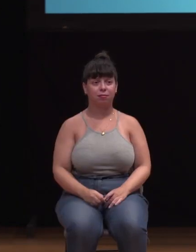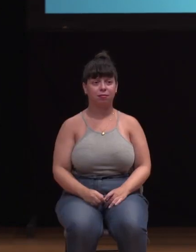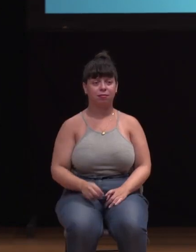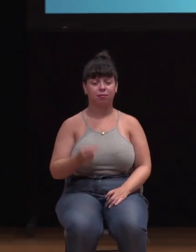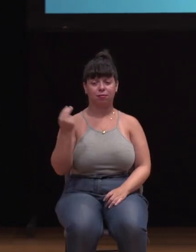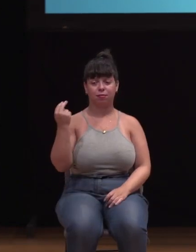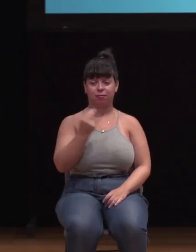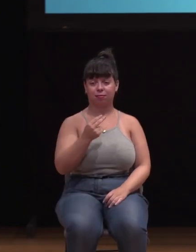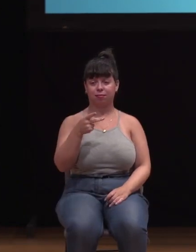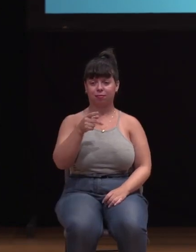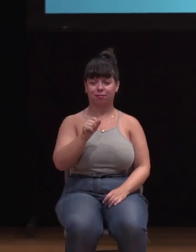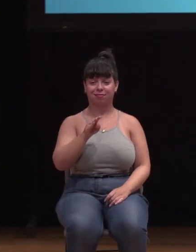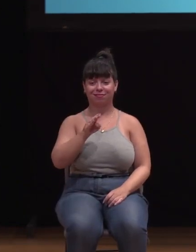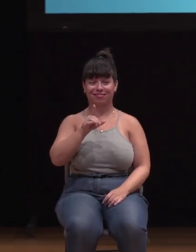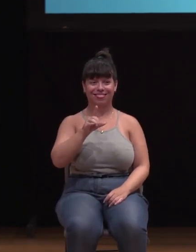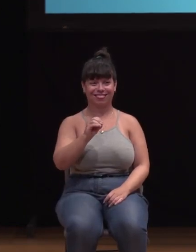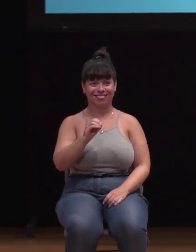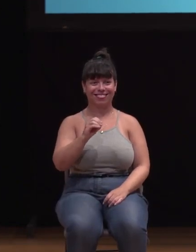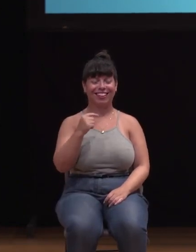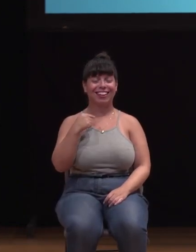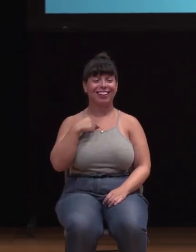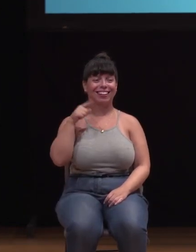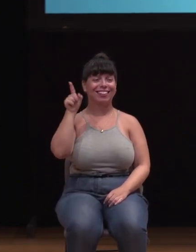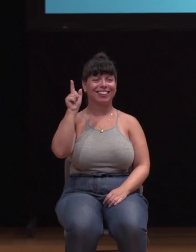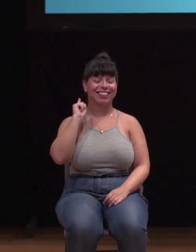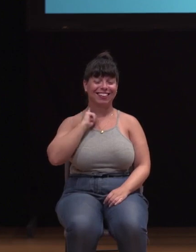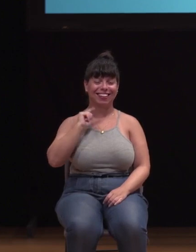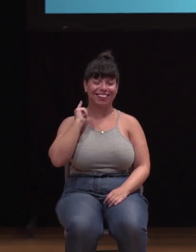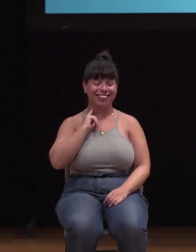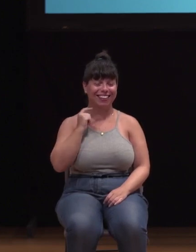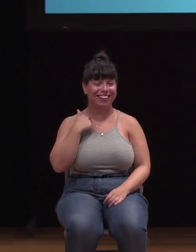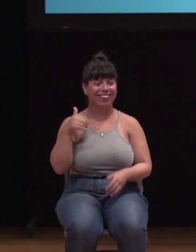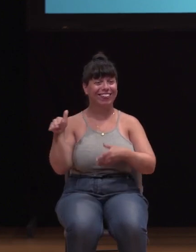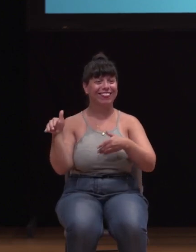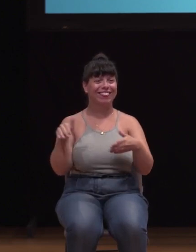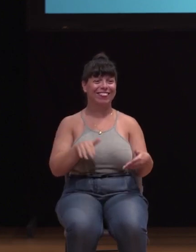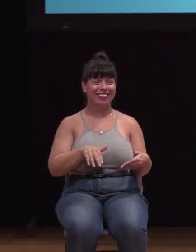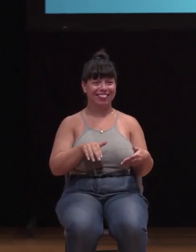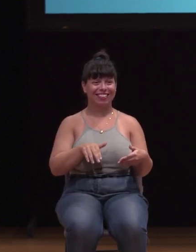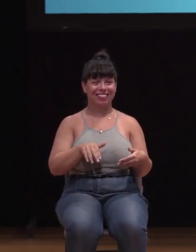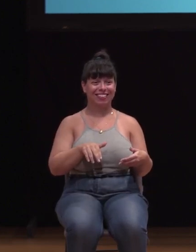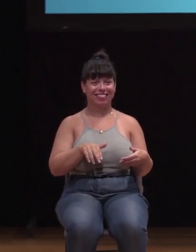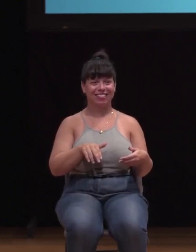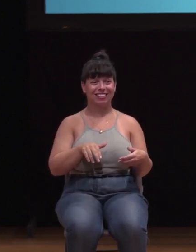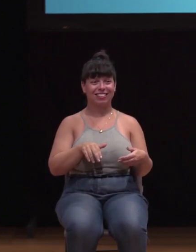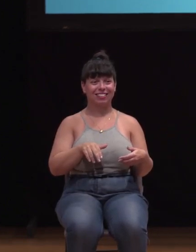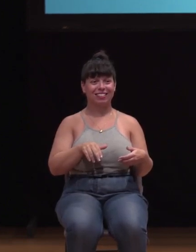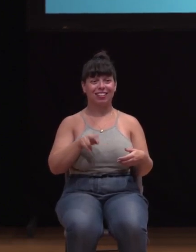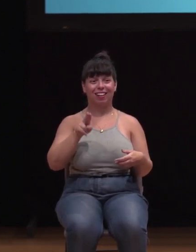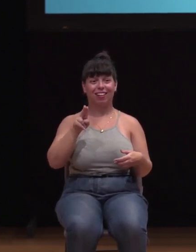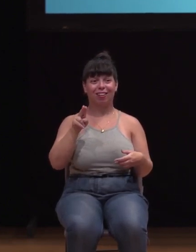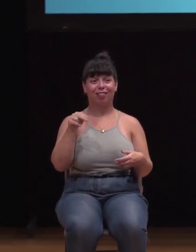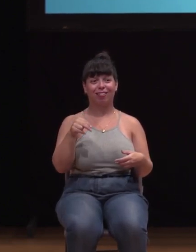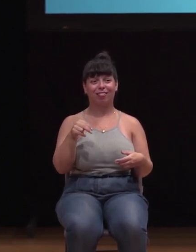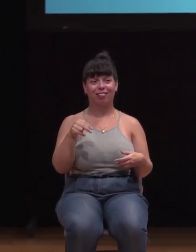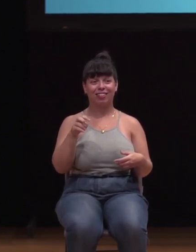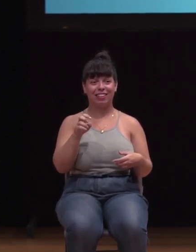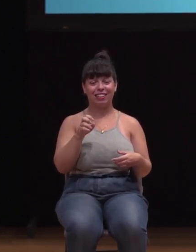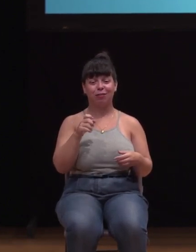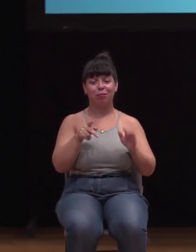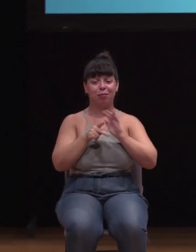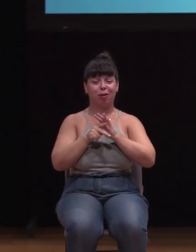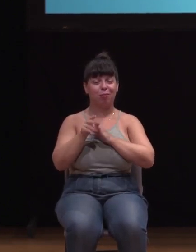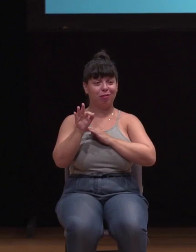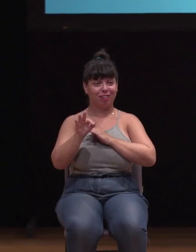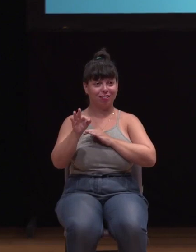Meu nome é Pablo, eu sou de Minas Gerais, vim aqui num evento da UENG, minha universidade. Eu queria fazer,